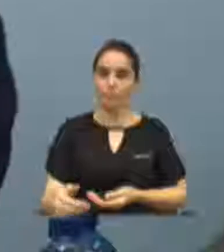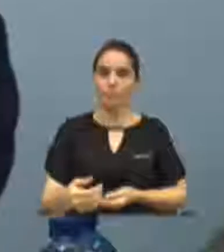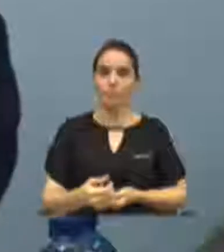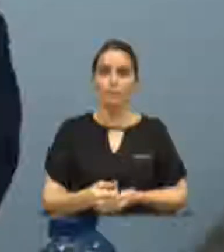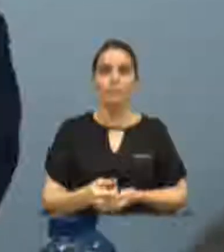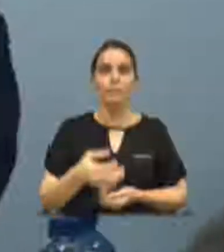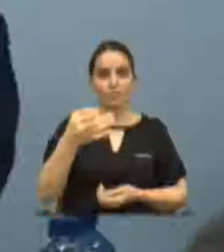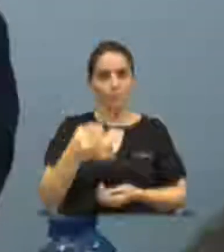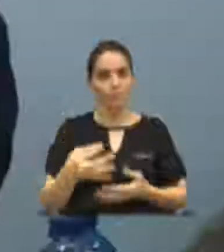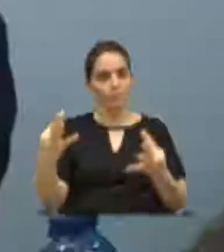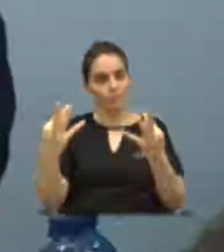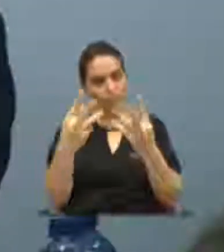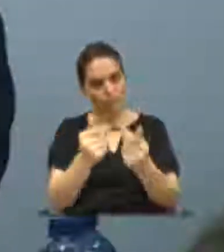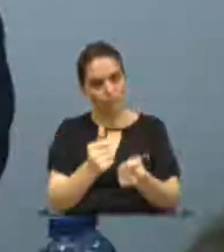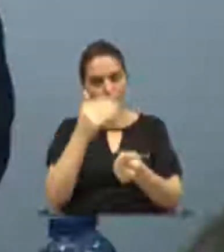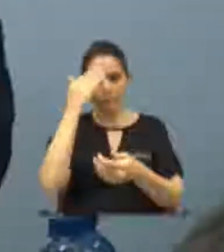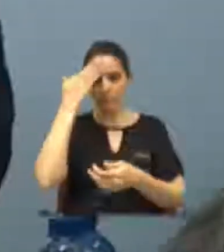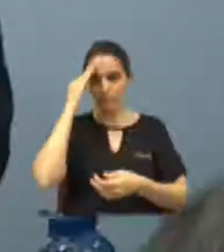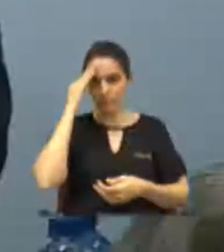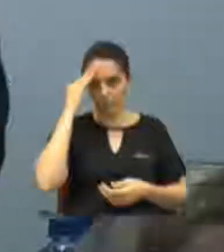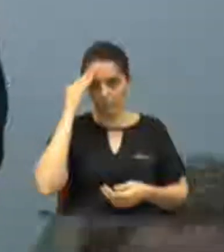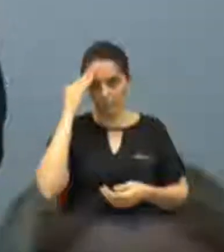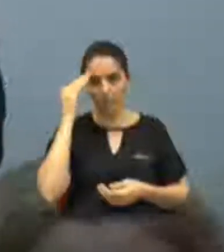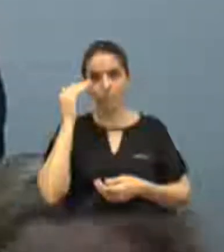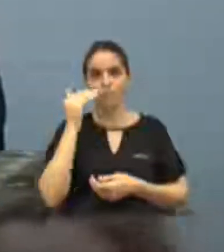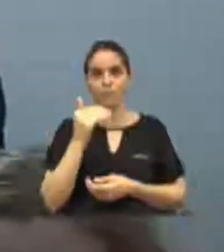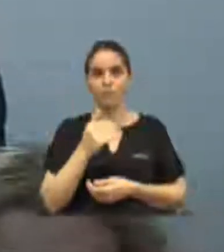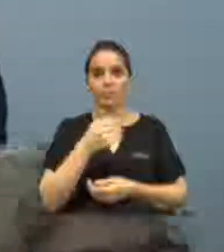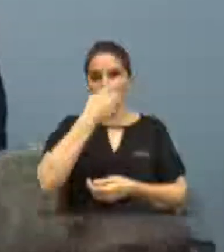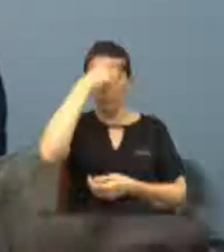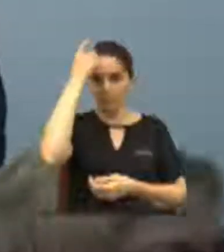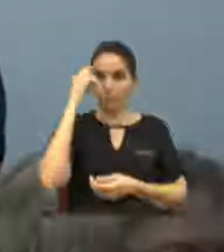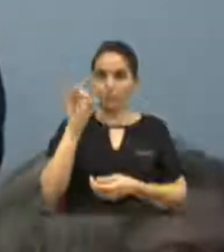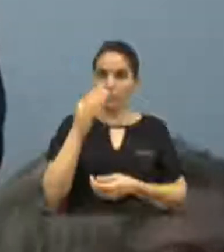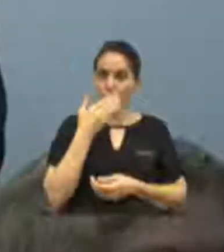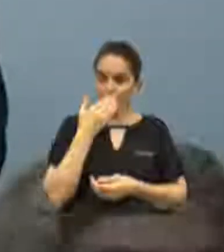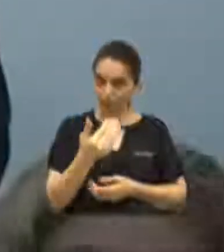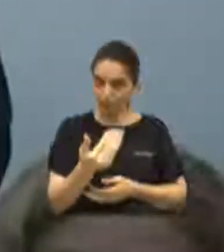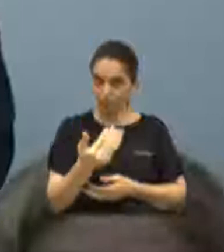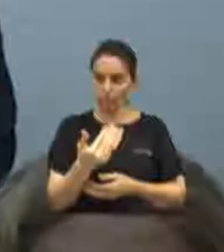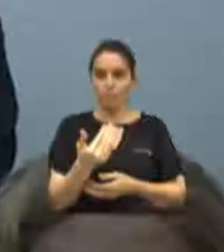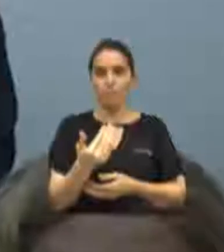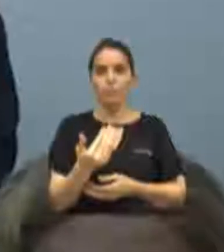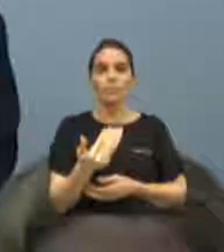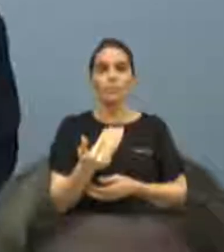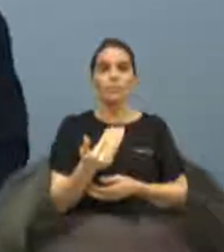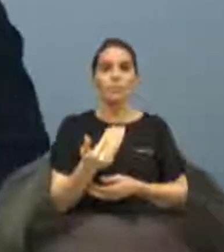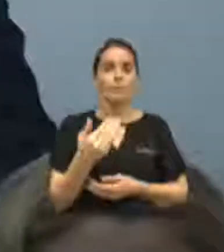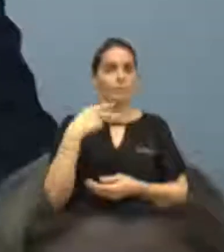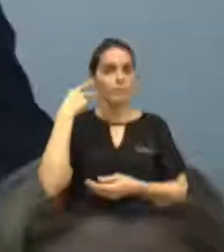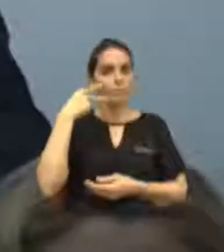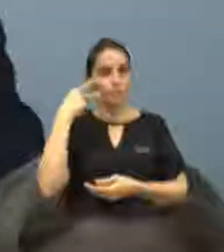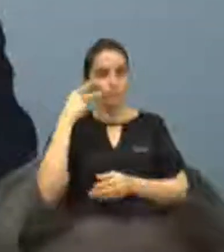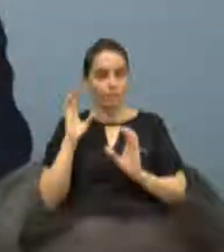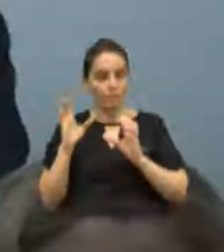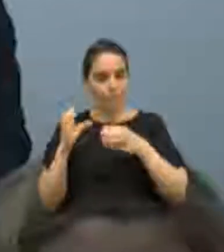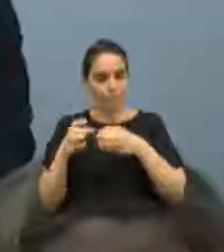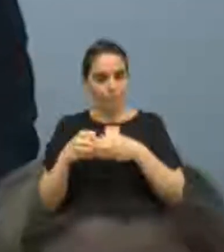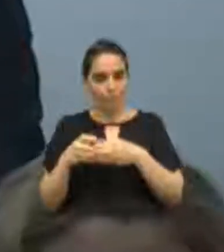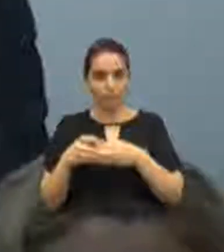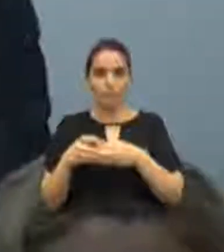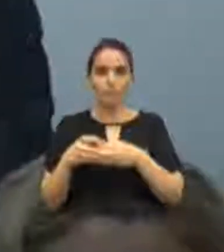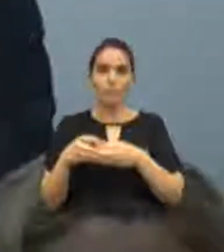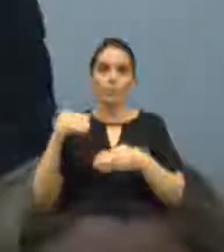das compreensões dos nobres vereadores, solicito aos nobres vereadores que compõem esse